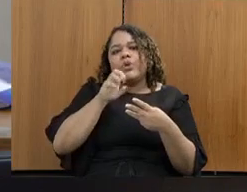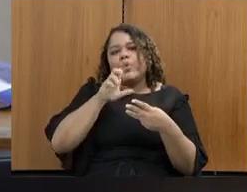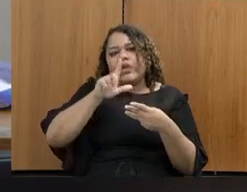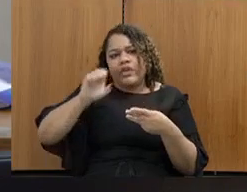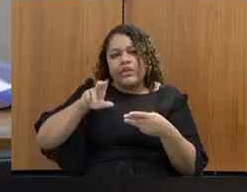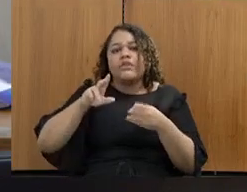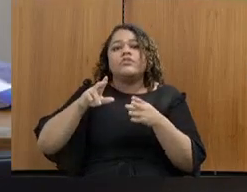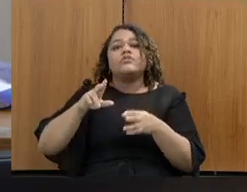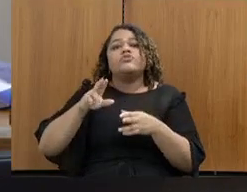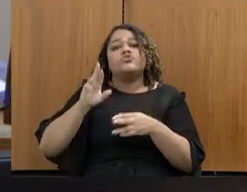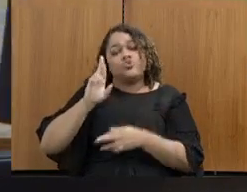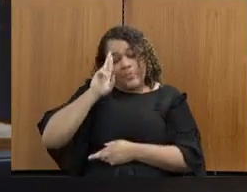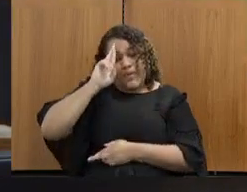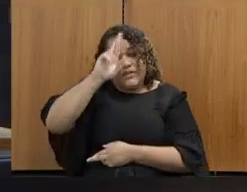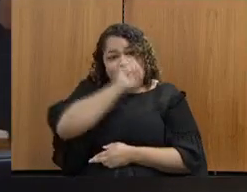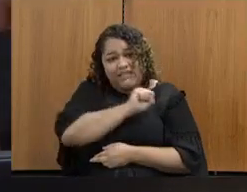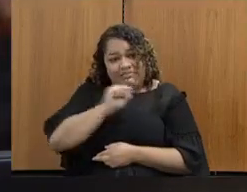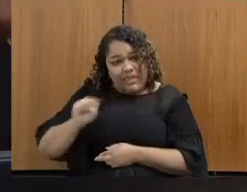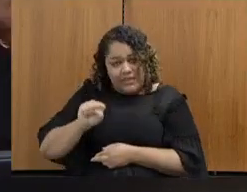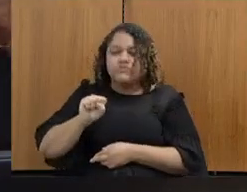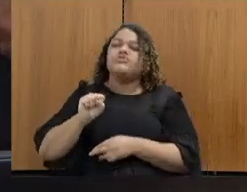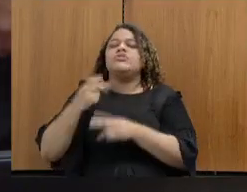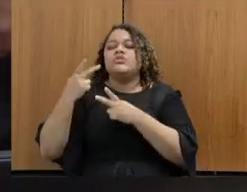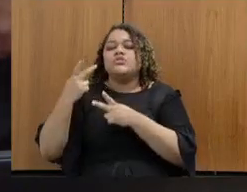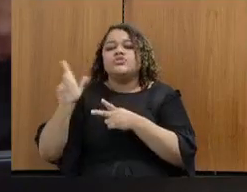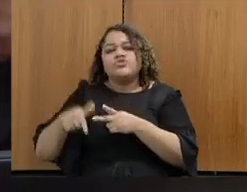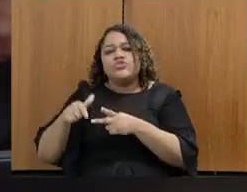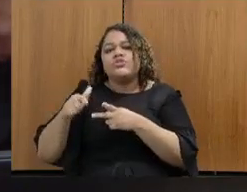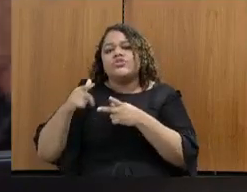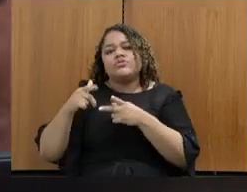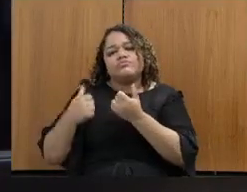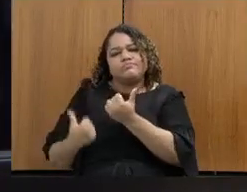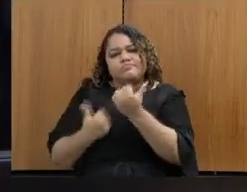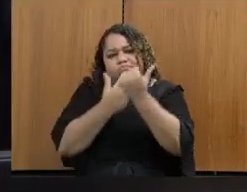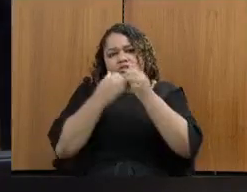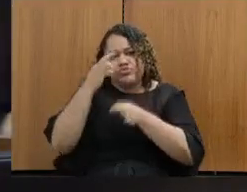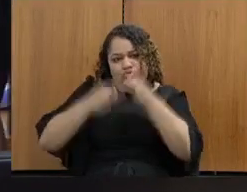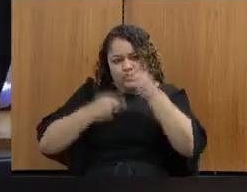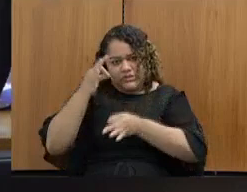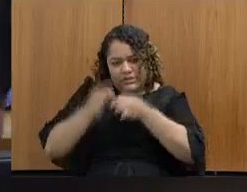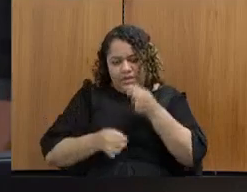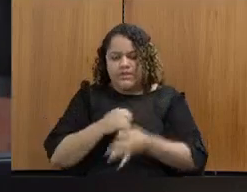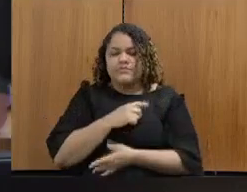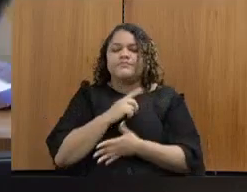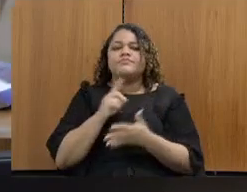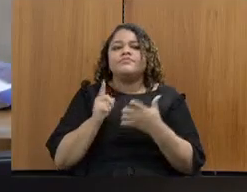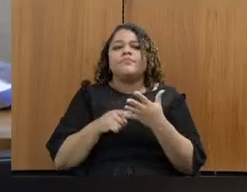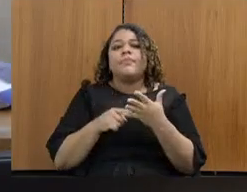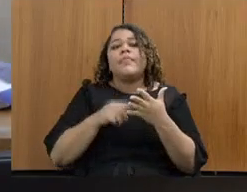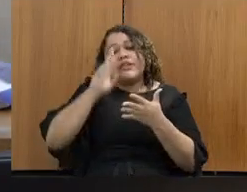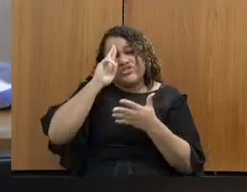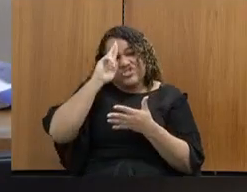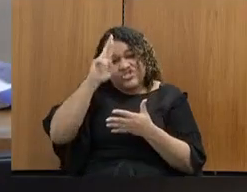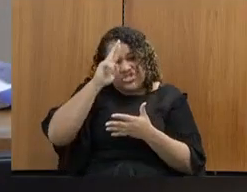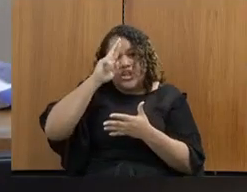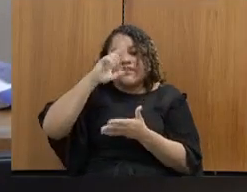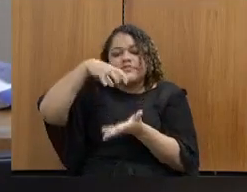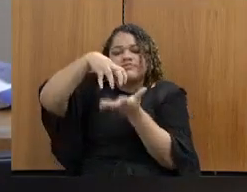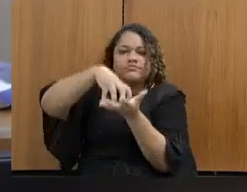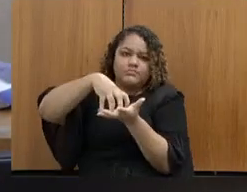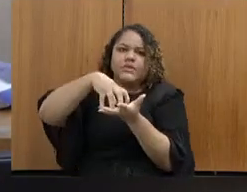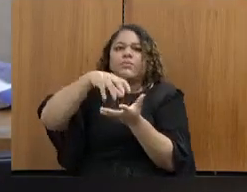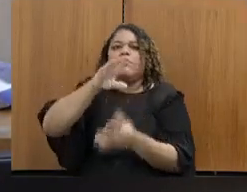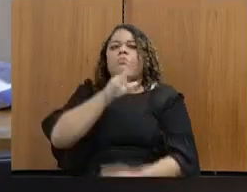Dr Frederico abelha Lopes abelha chefe do gabinete da Polícia Civil Doutora e o